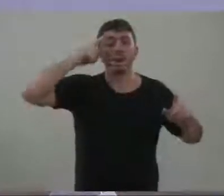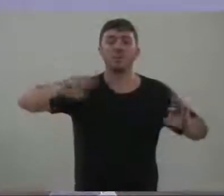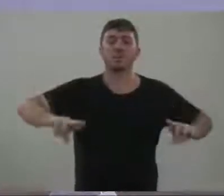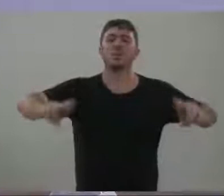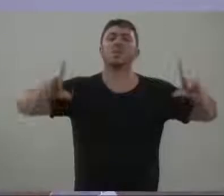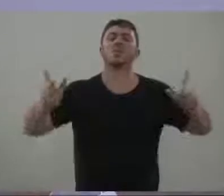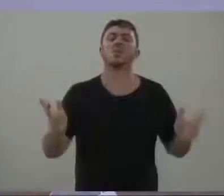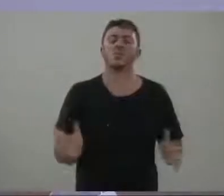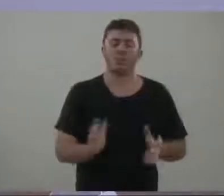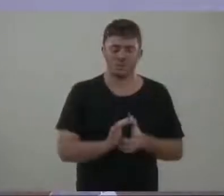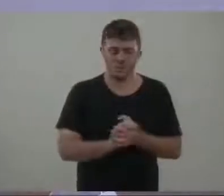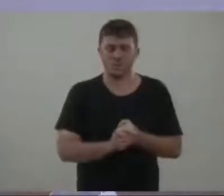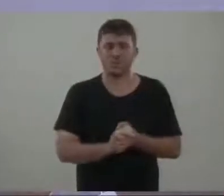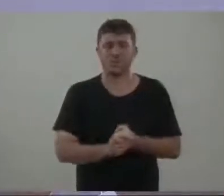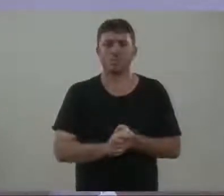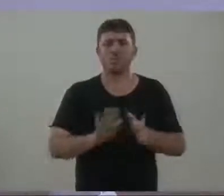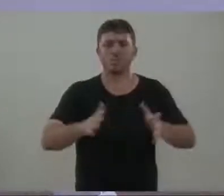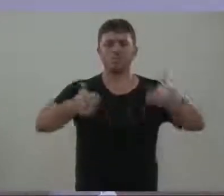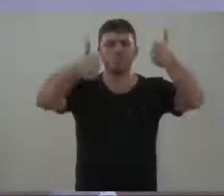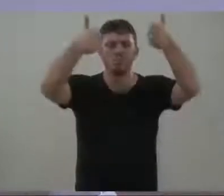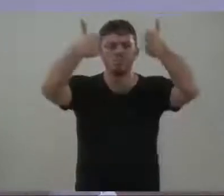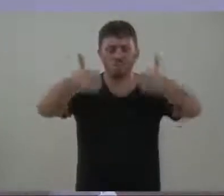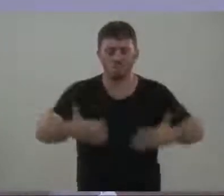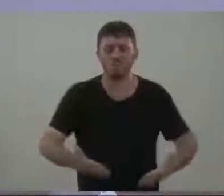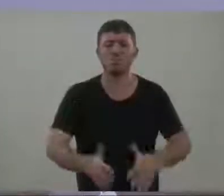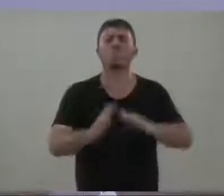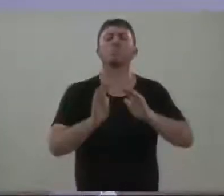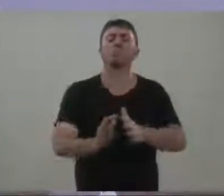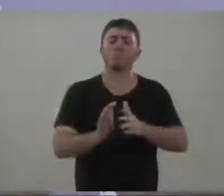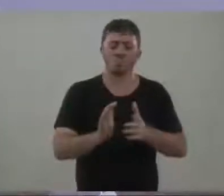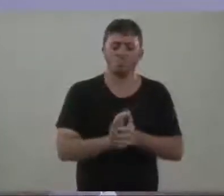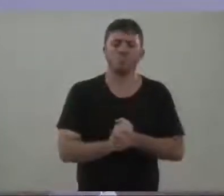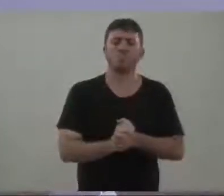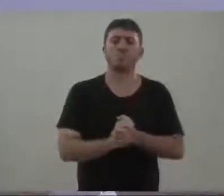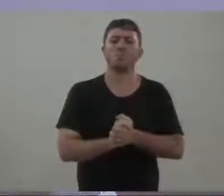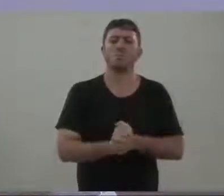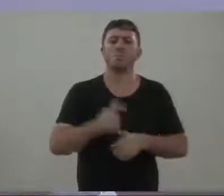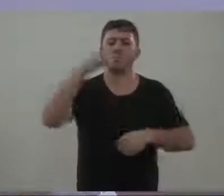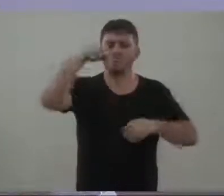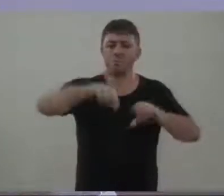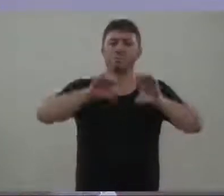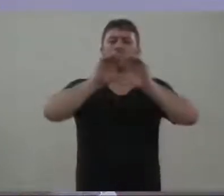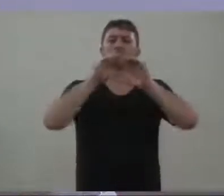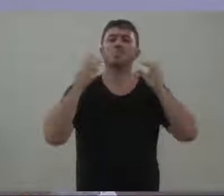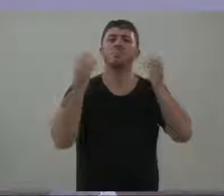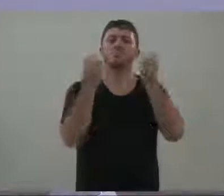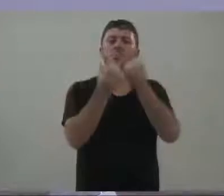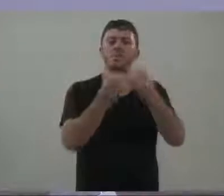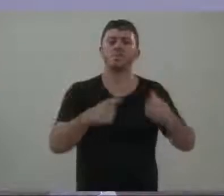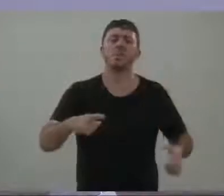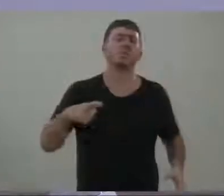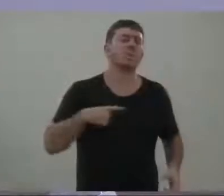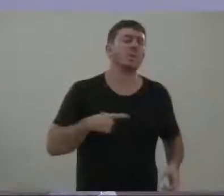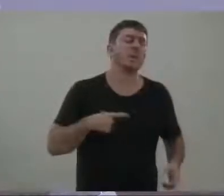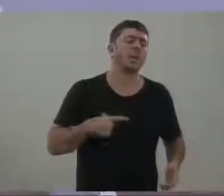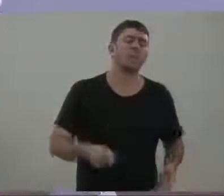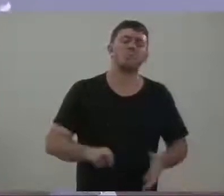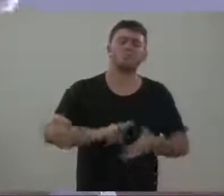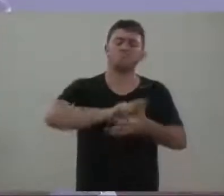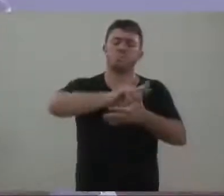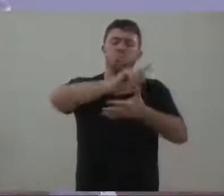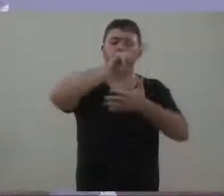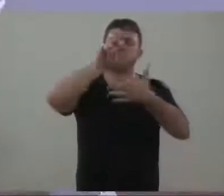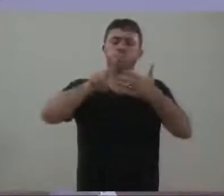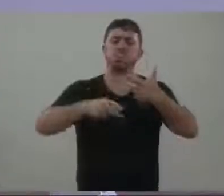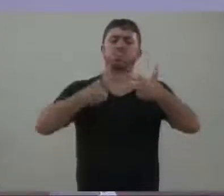isso? Porque aqui na casa acontece várias ações importantes